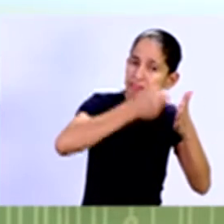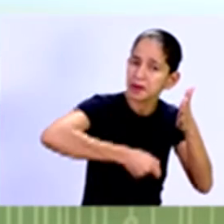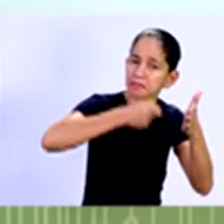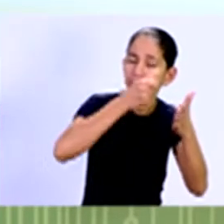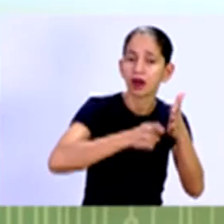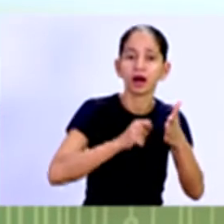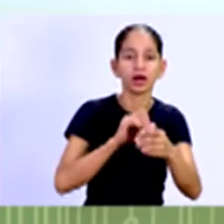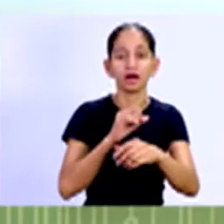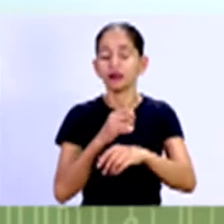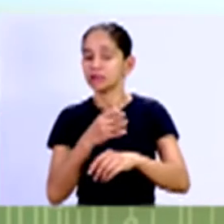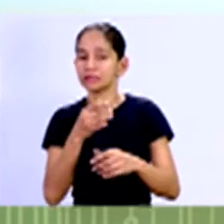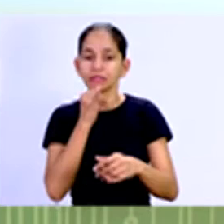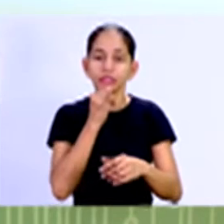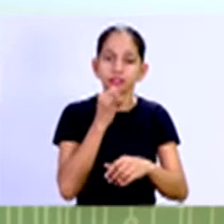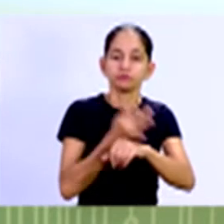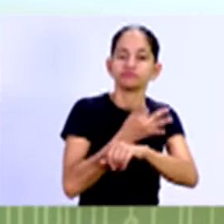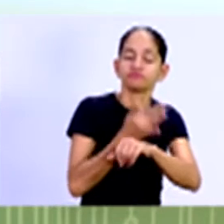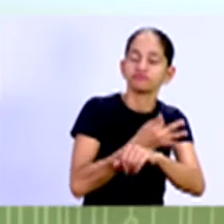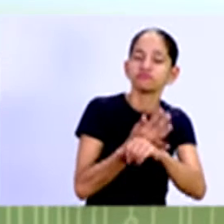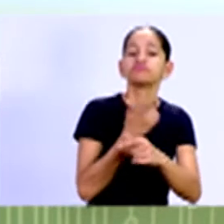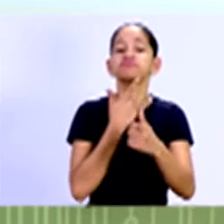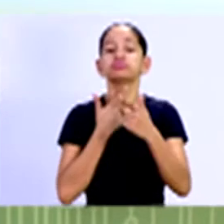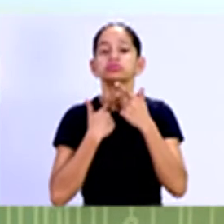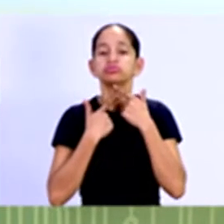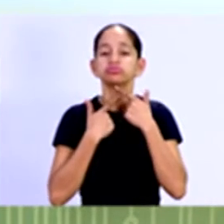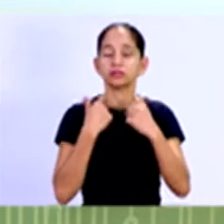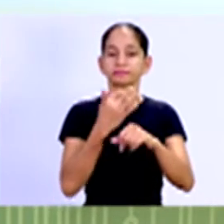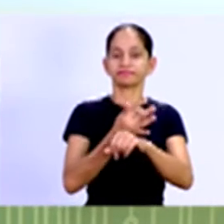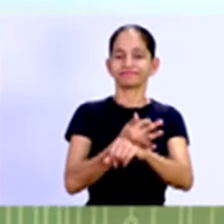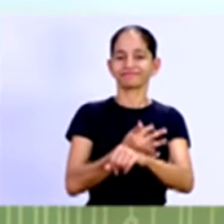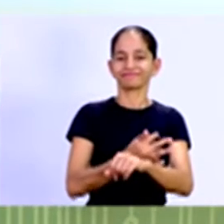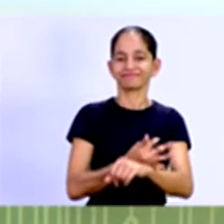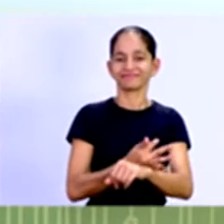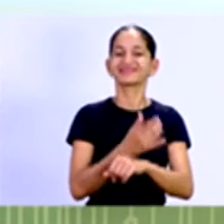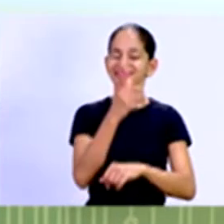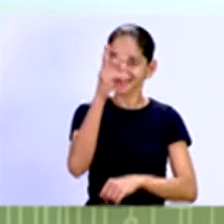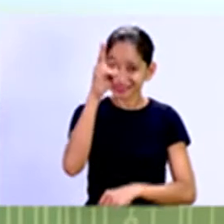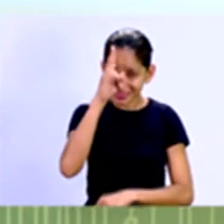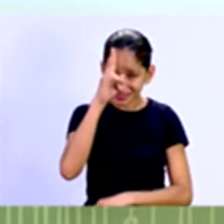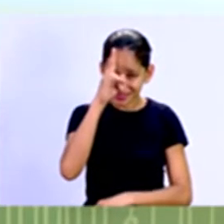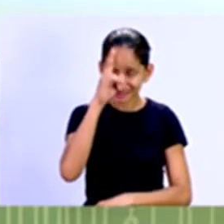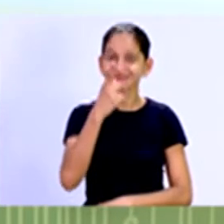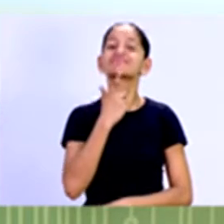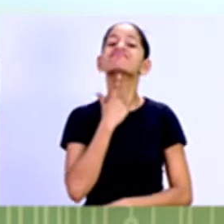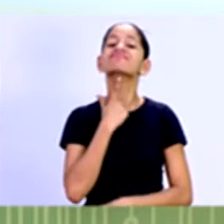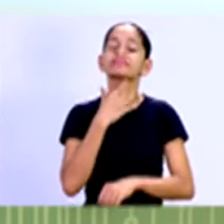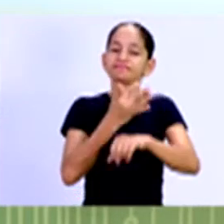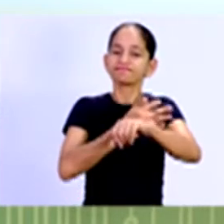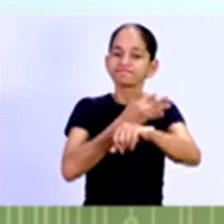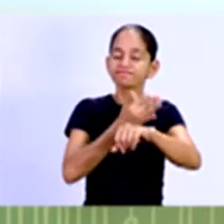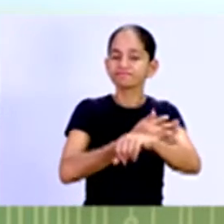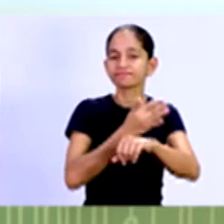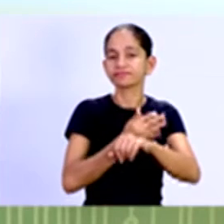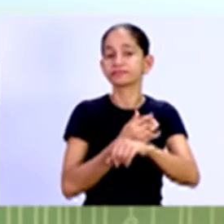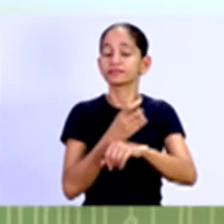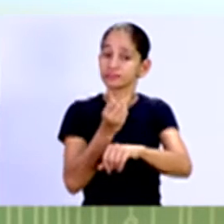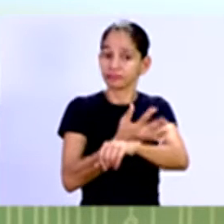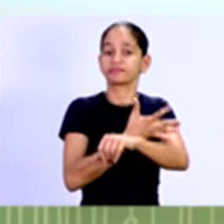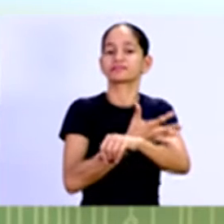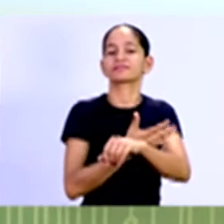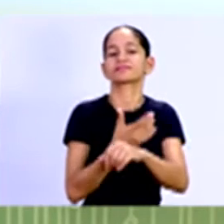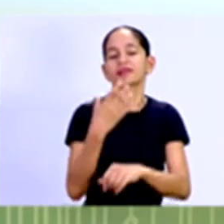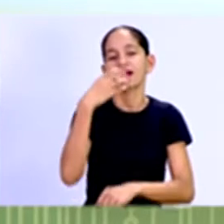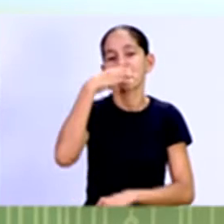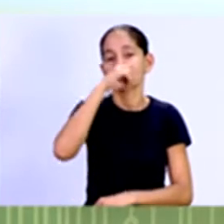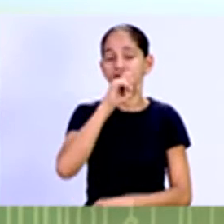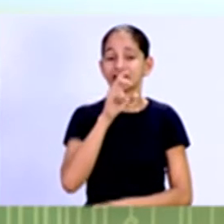seus impulsos, contra os seus desejos, aquela ideia de vontade que nós trouxemos. Então, o sujeito virtuoso é aquele que tem que